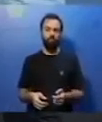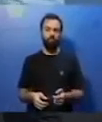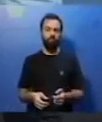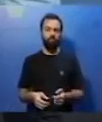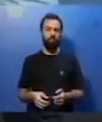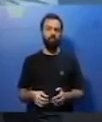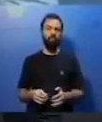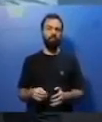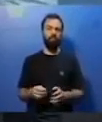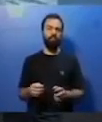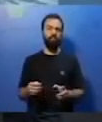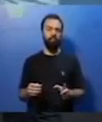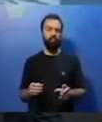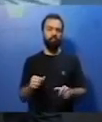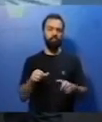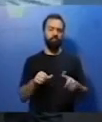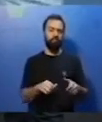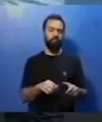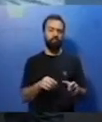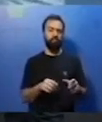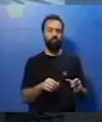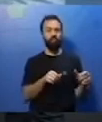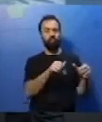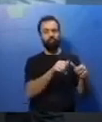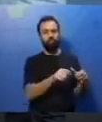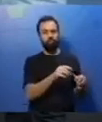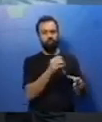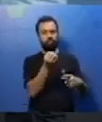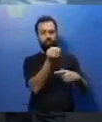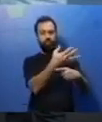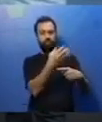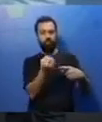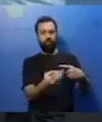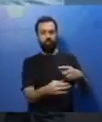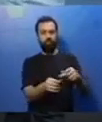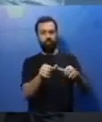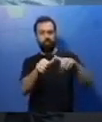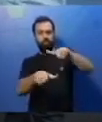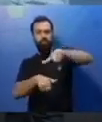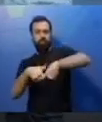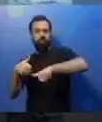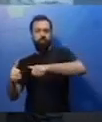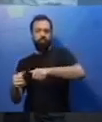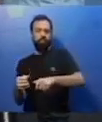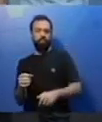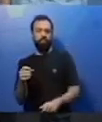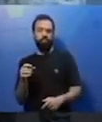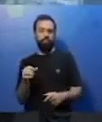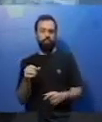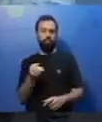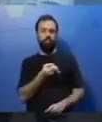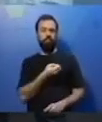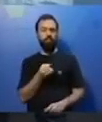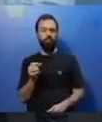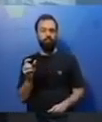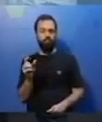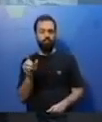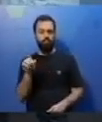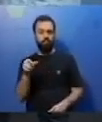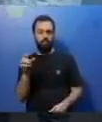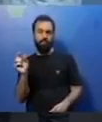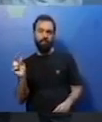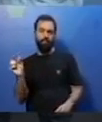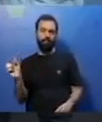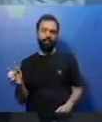como eu passo uma fração para um número decimal e vice-versa, e eu